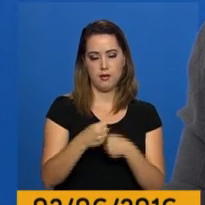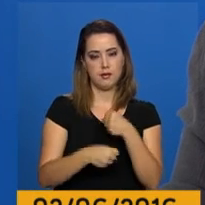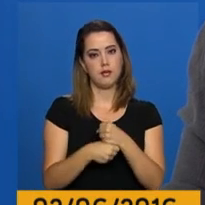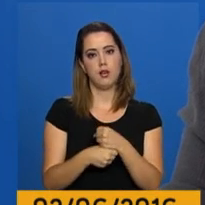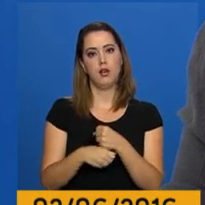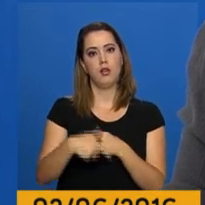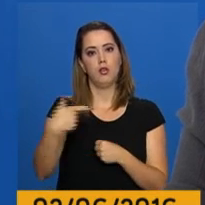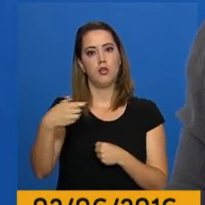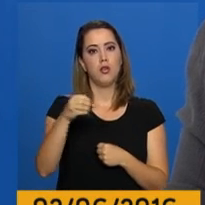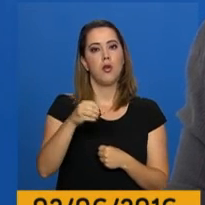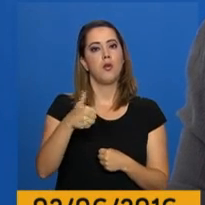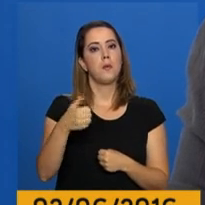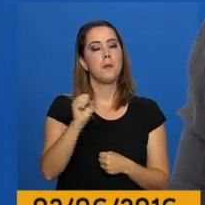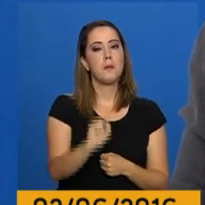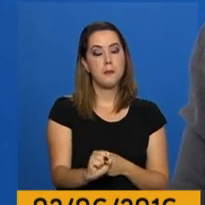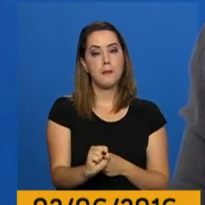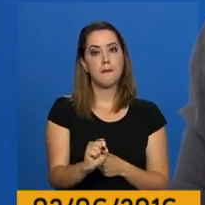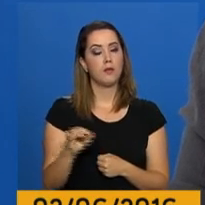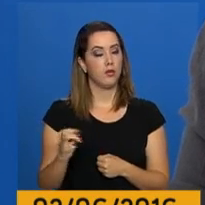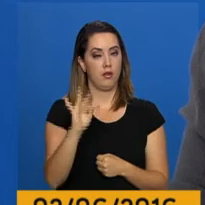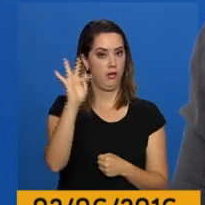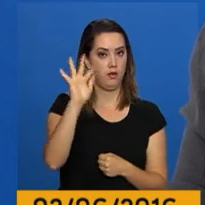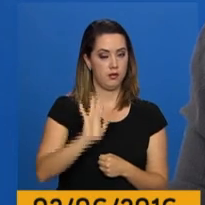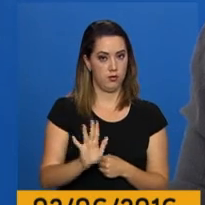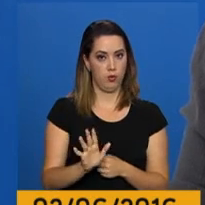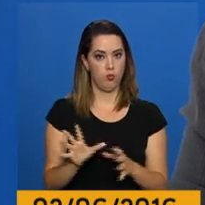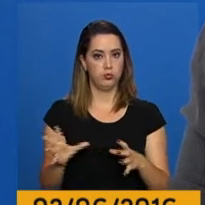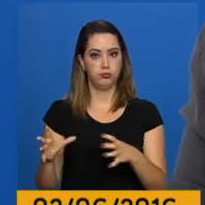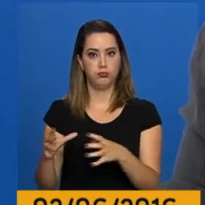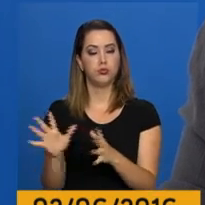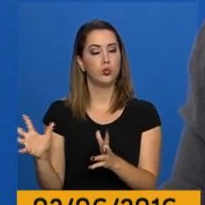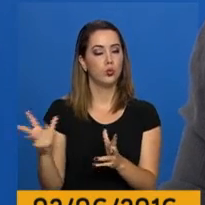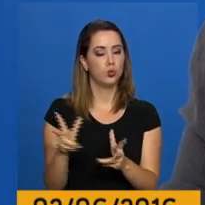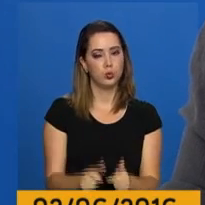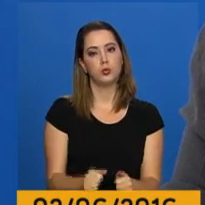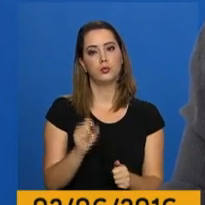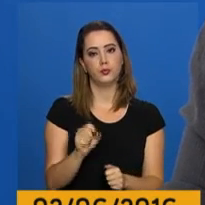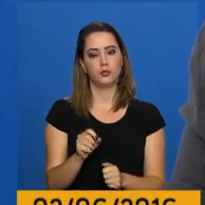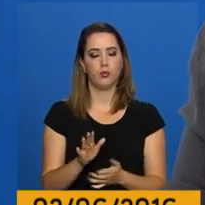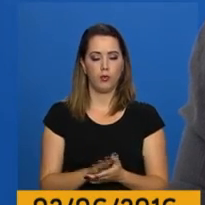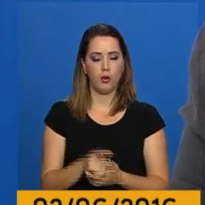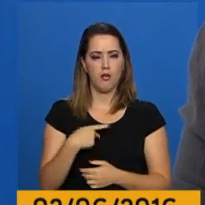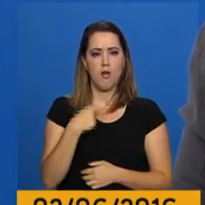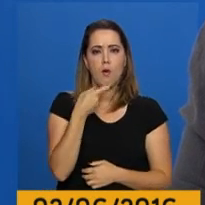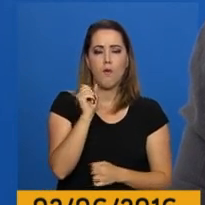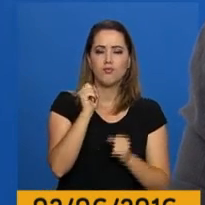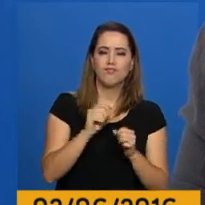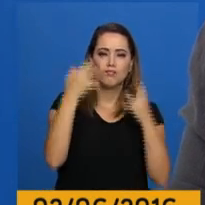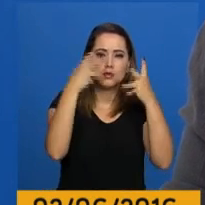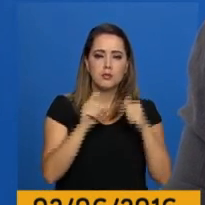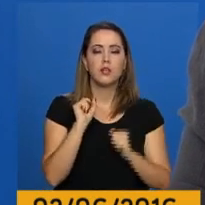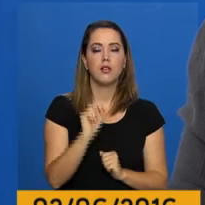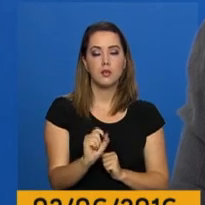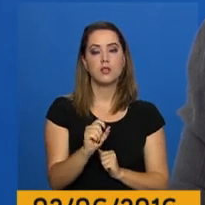digamos, da inflação de 2018. Quer dizer, o que eu estou dizendo é o seguinte: se eu não desse nenhum reajuste em